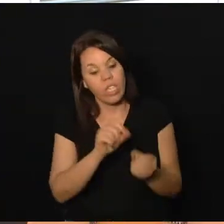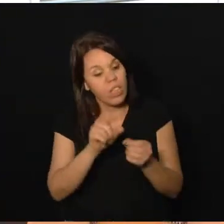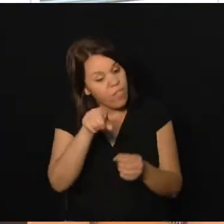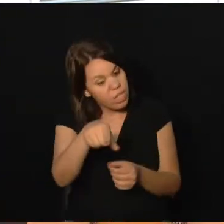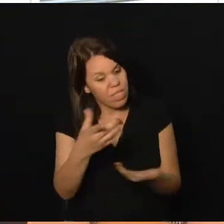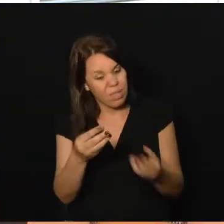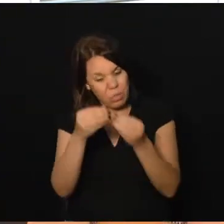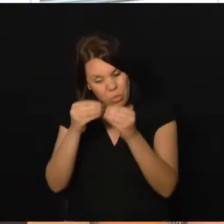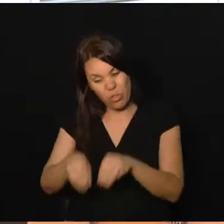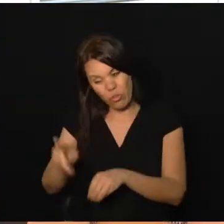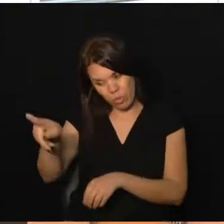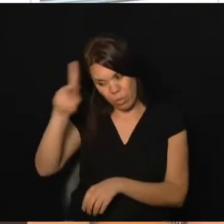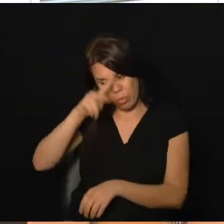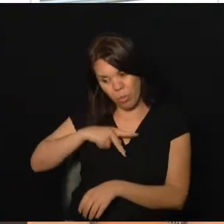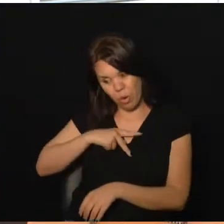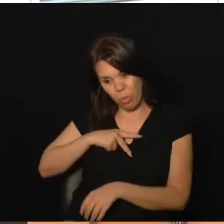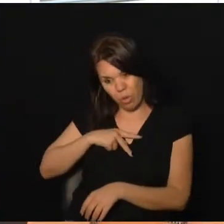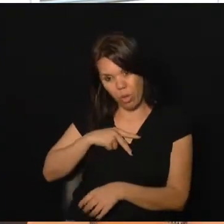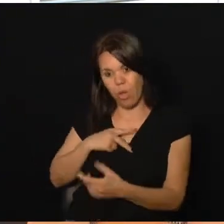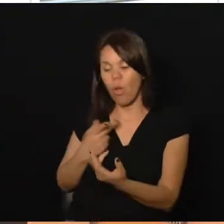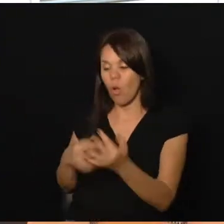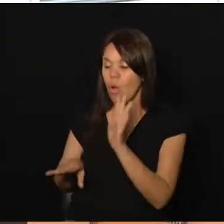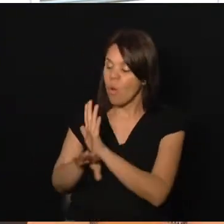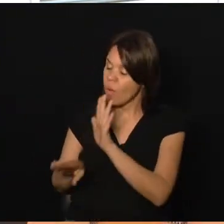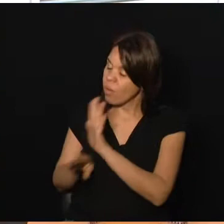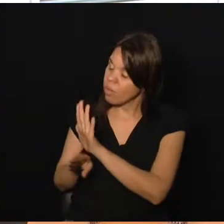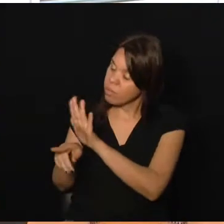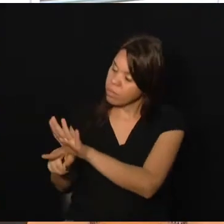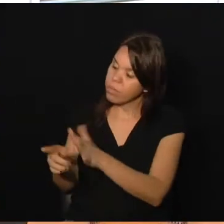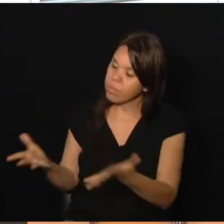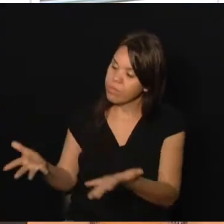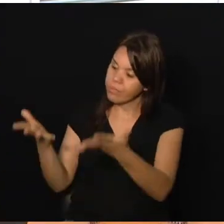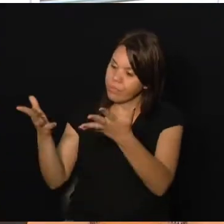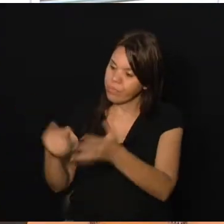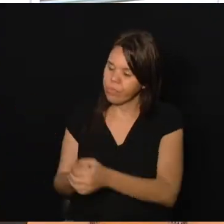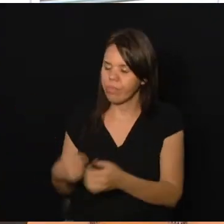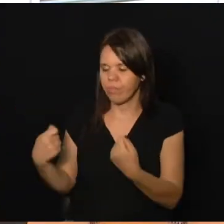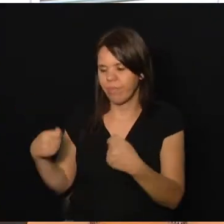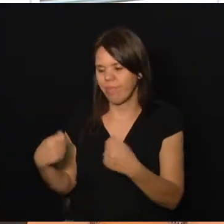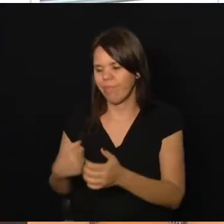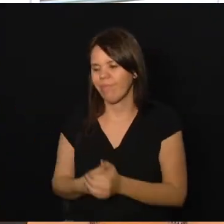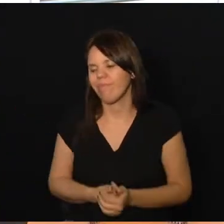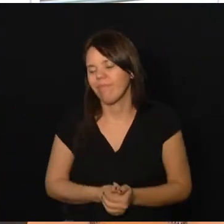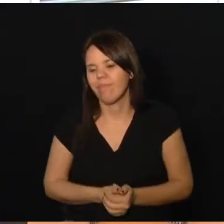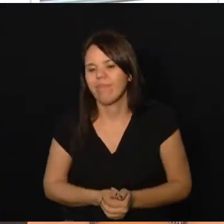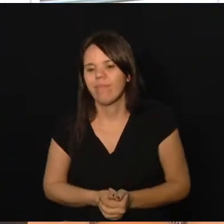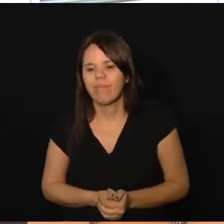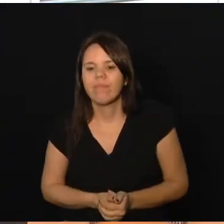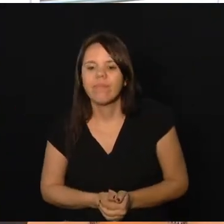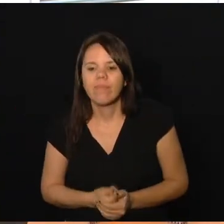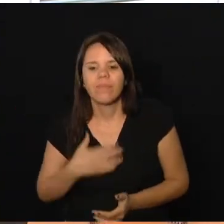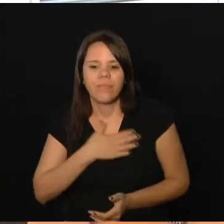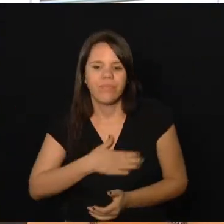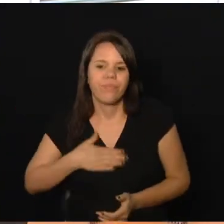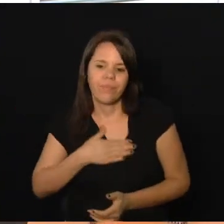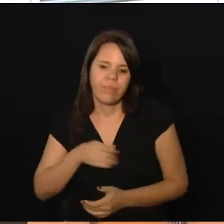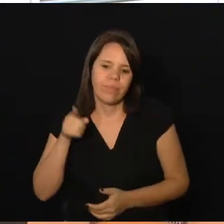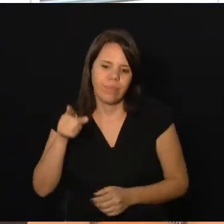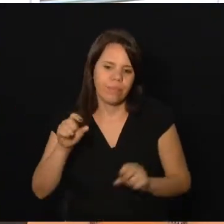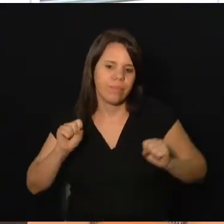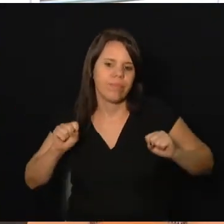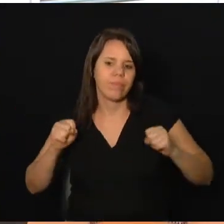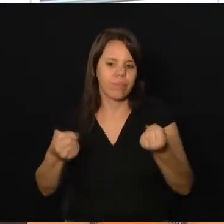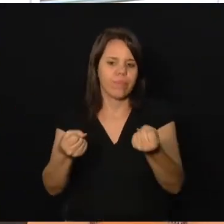está prejudicando você, mas eu estou disposto a te ajudar naquilo que for necessário. Mas eu gostaria que você se